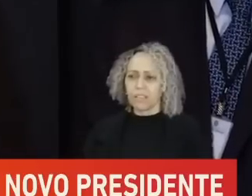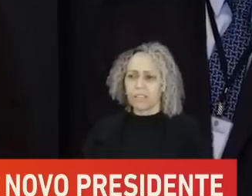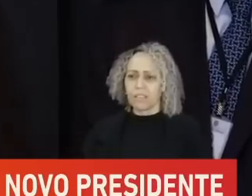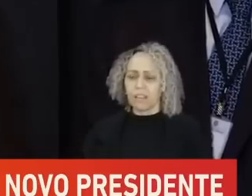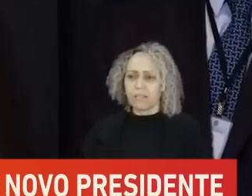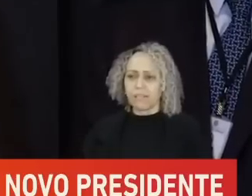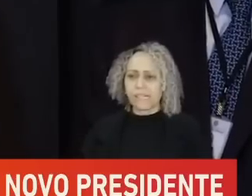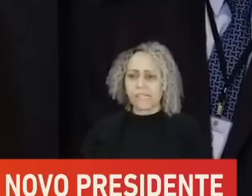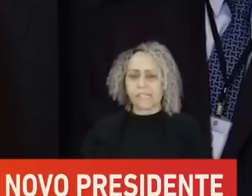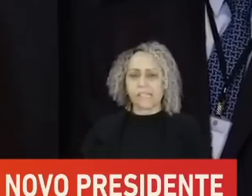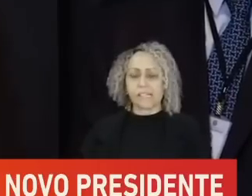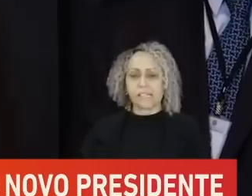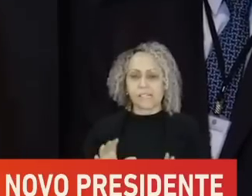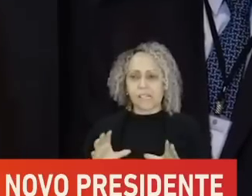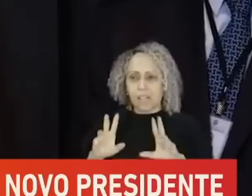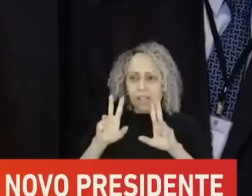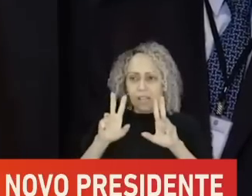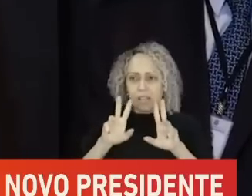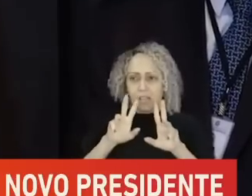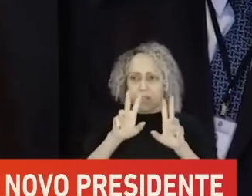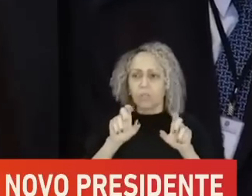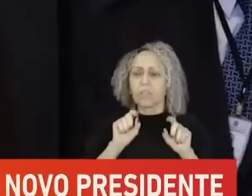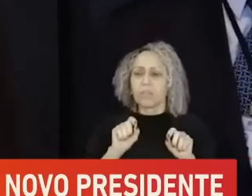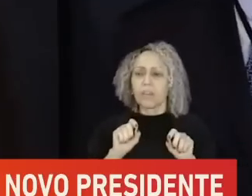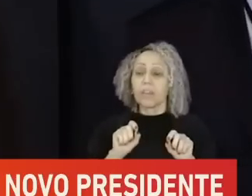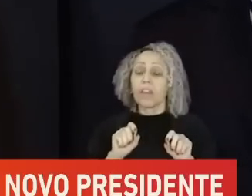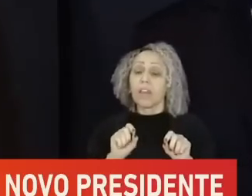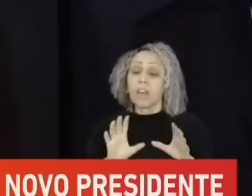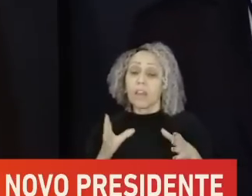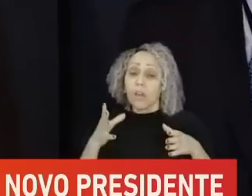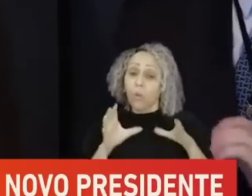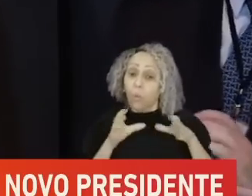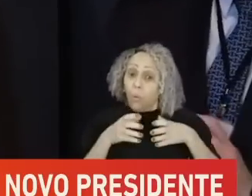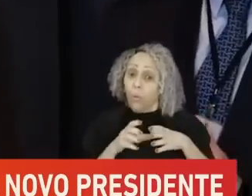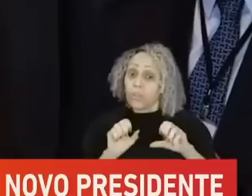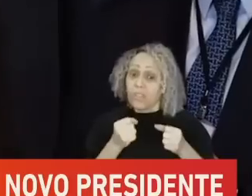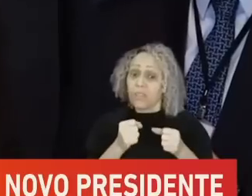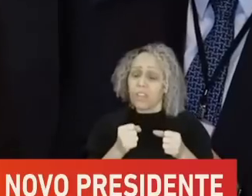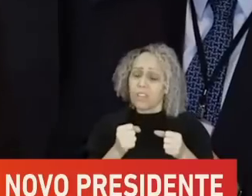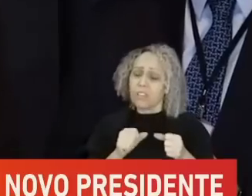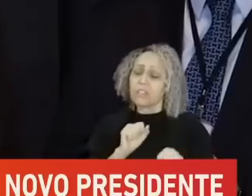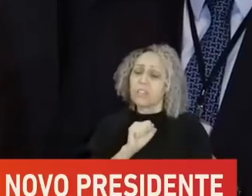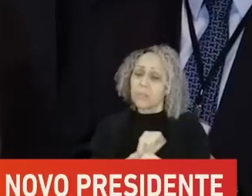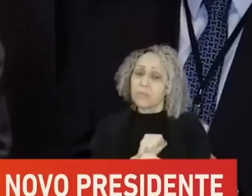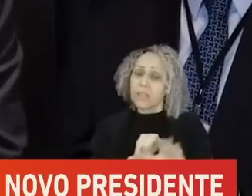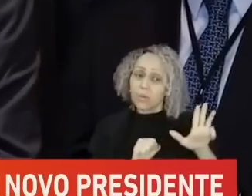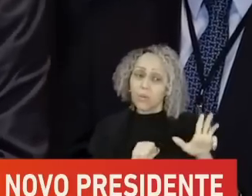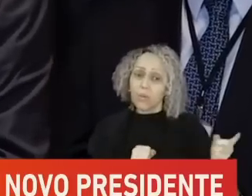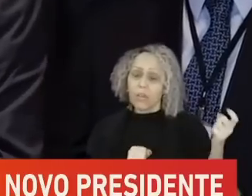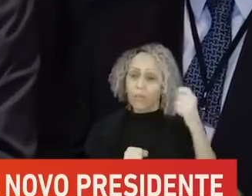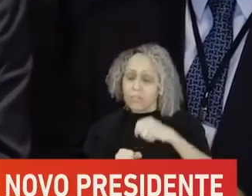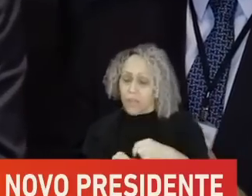privada não tem interesse. O caso do BNDES lá de trás, a gente precisa lembrar, né, que o BNDES foi o grande indutor do